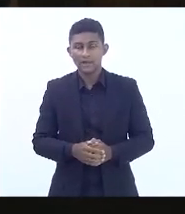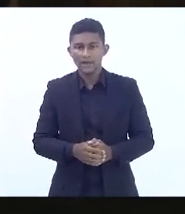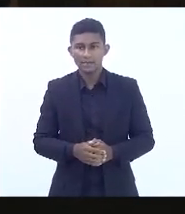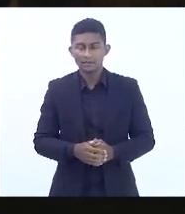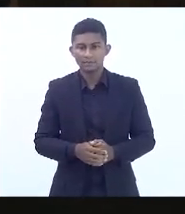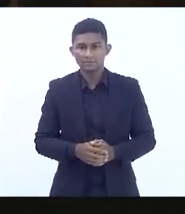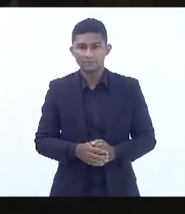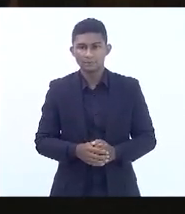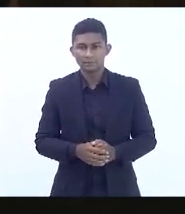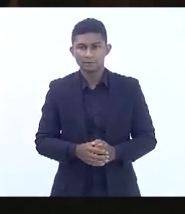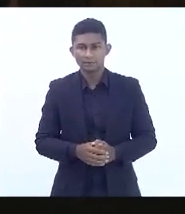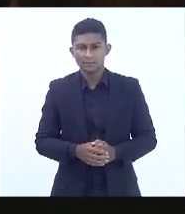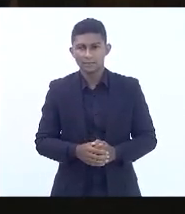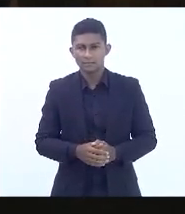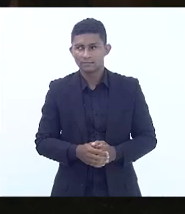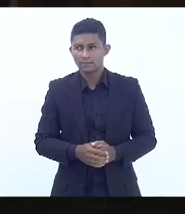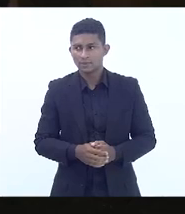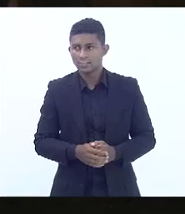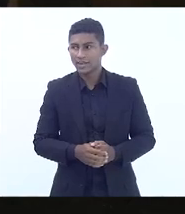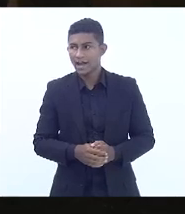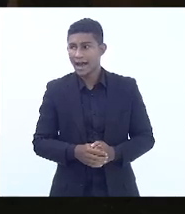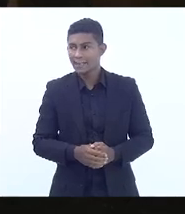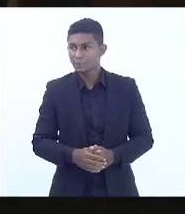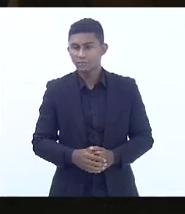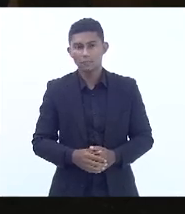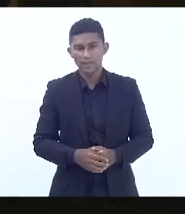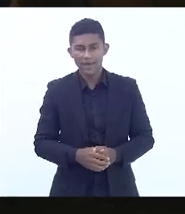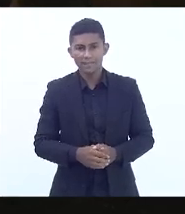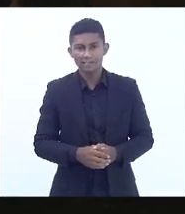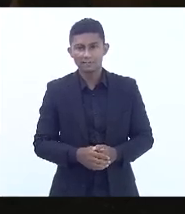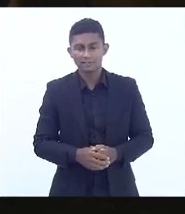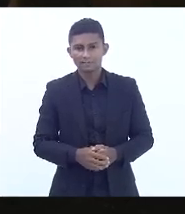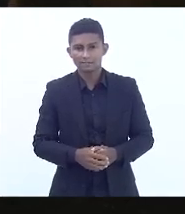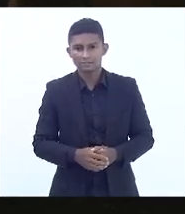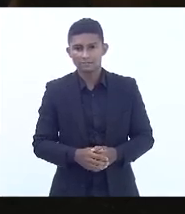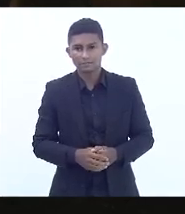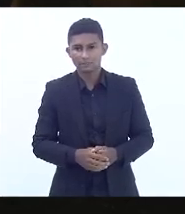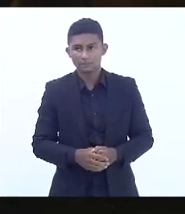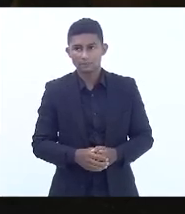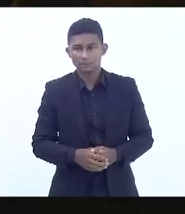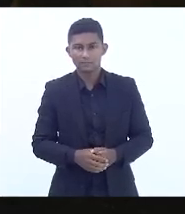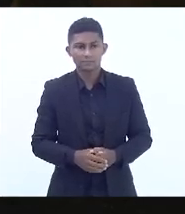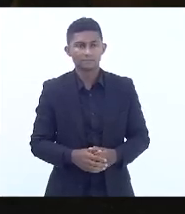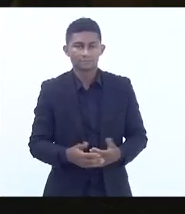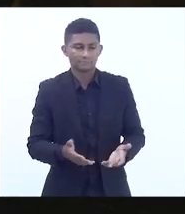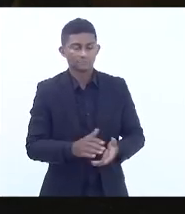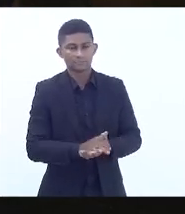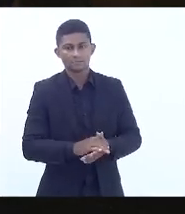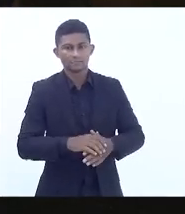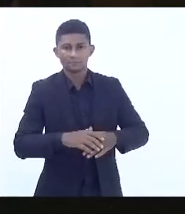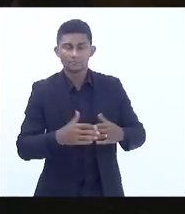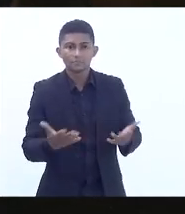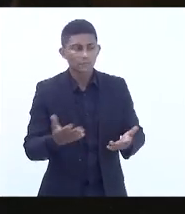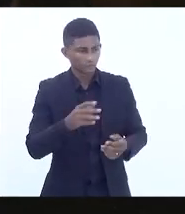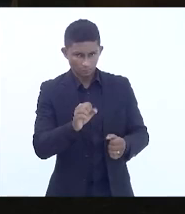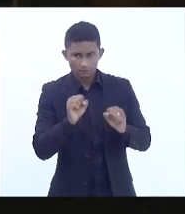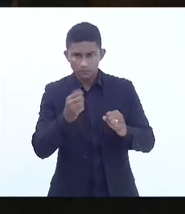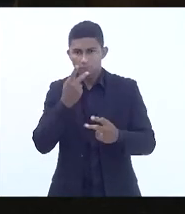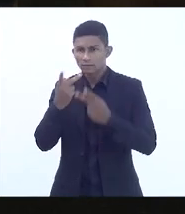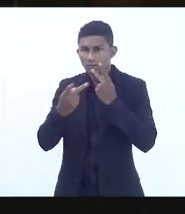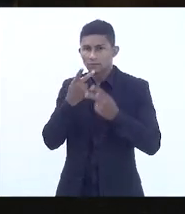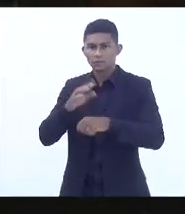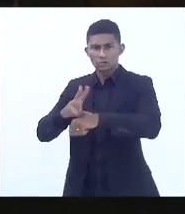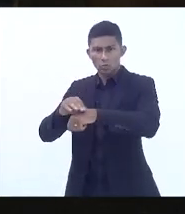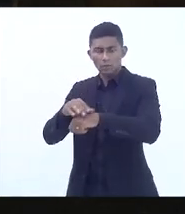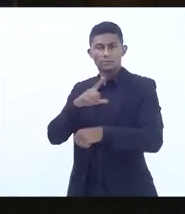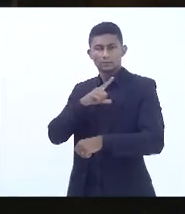Fala assim, ó, gay transmite muita doença, por isso que deve se afastar da sociedade. Eu só poderia falar isso pra gente, gay transmite muita doença, por isso